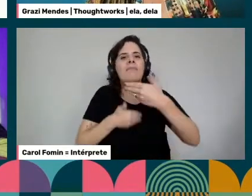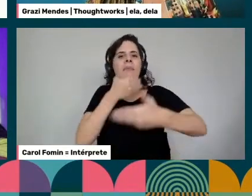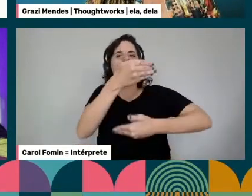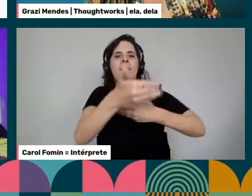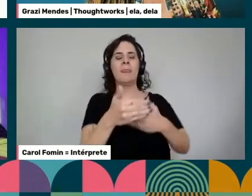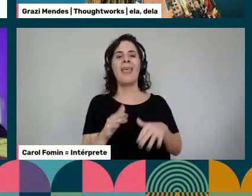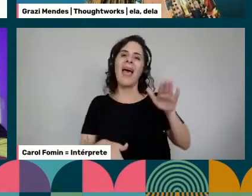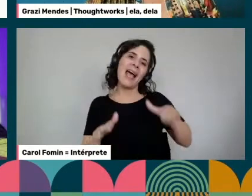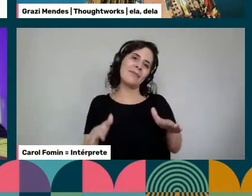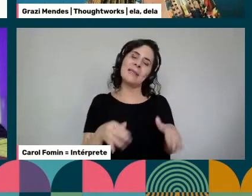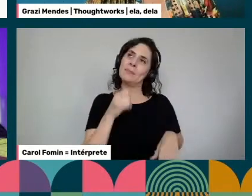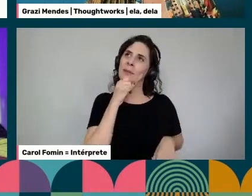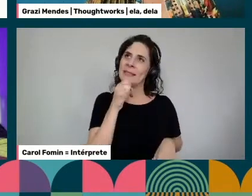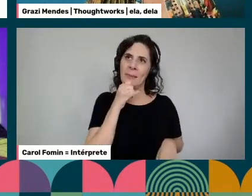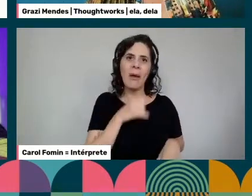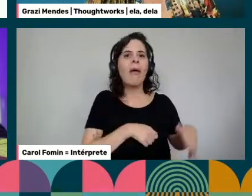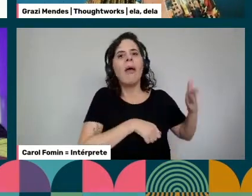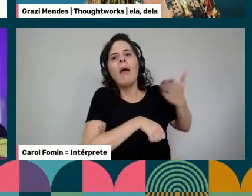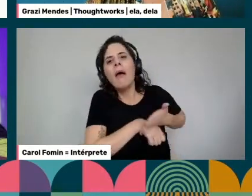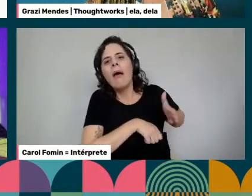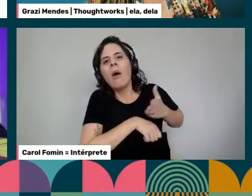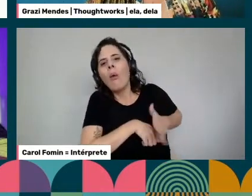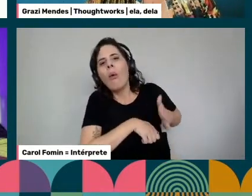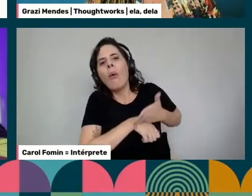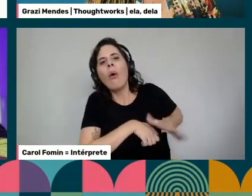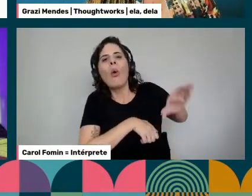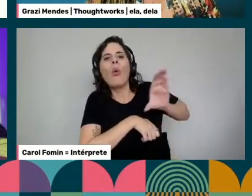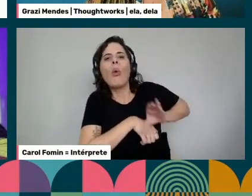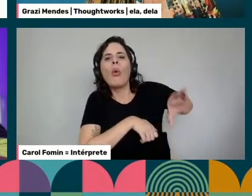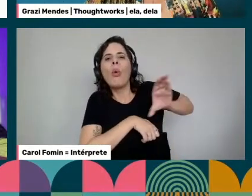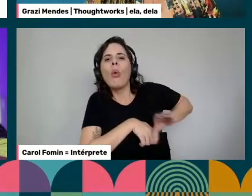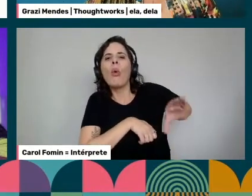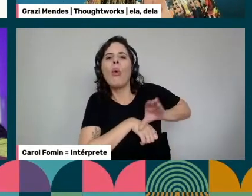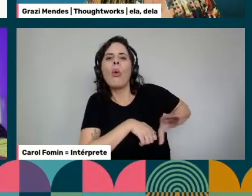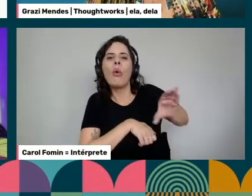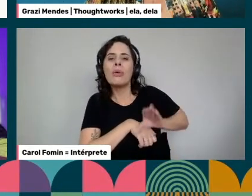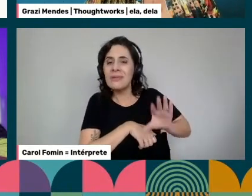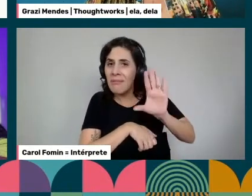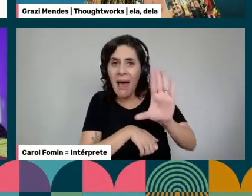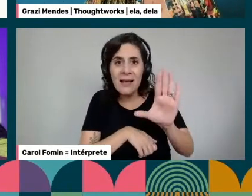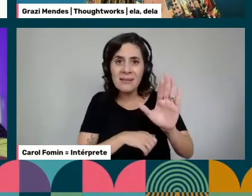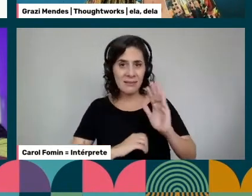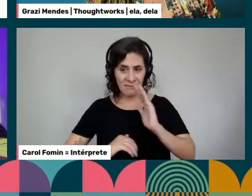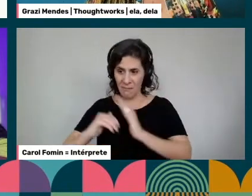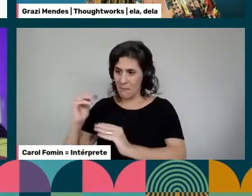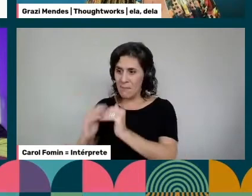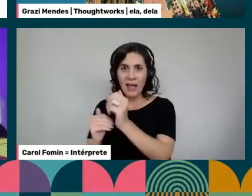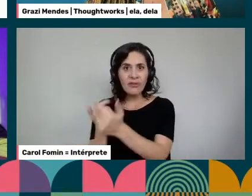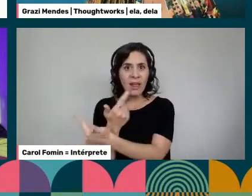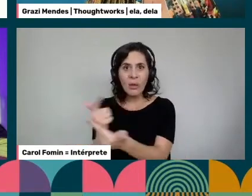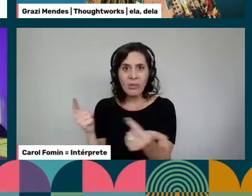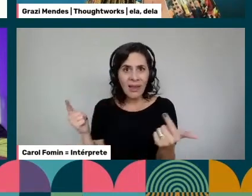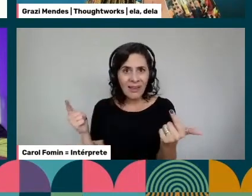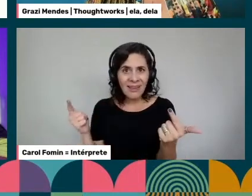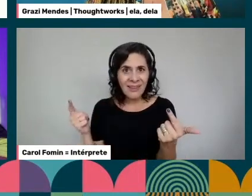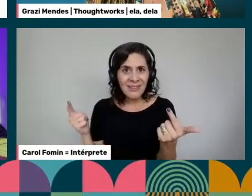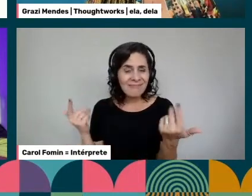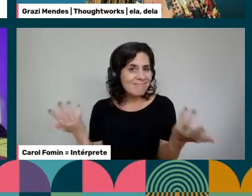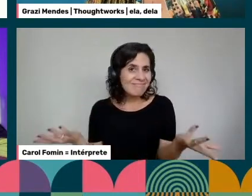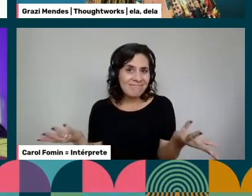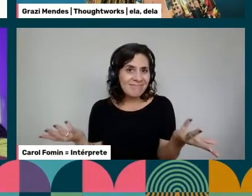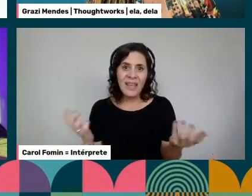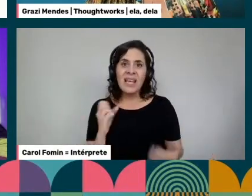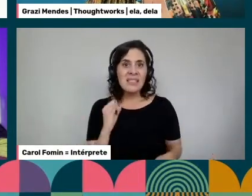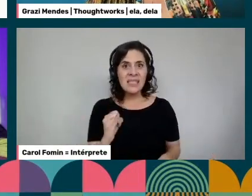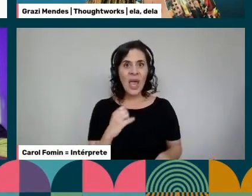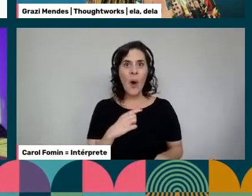prática. Eu digo, né, por mais treinamentos que a gente possa dar, se eu saio desse treinamento, abro a porta da sala de aula e não dou de